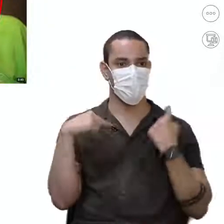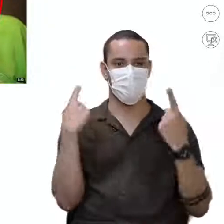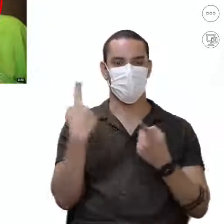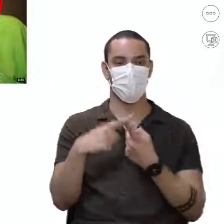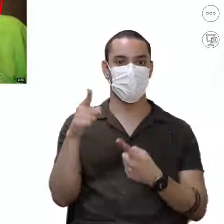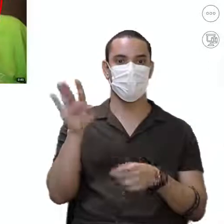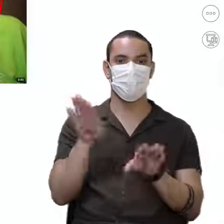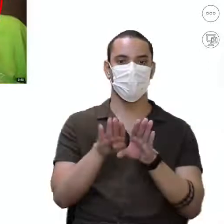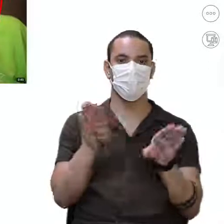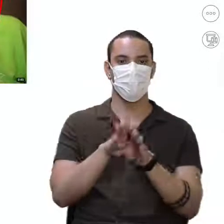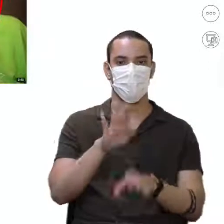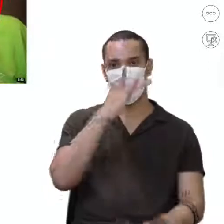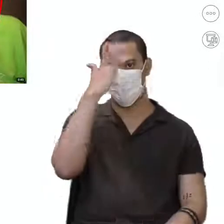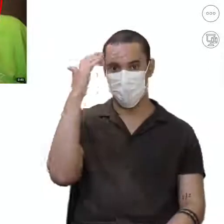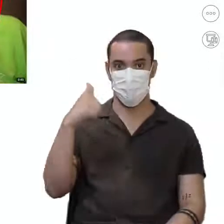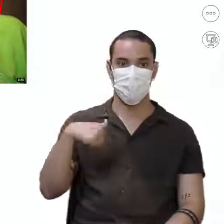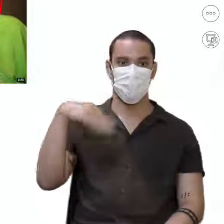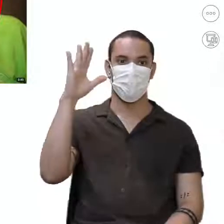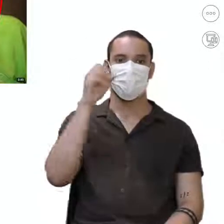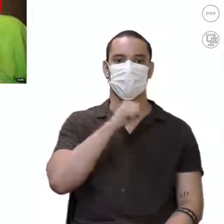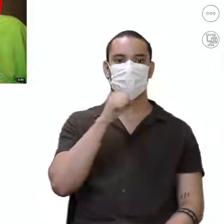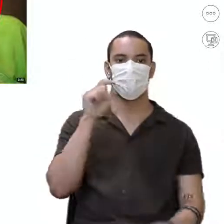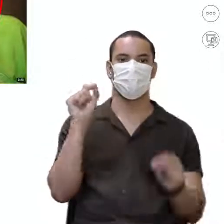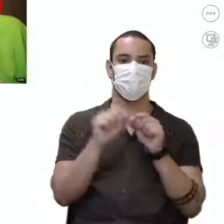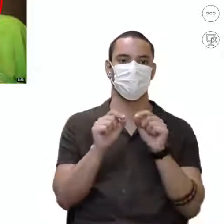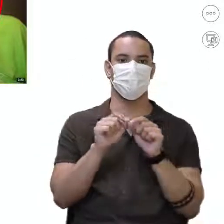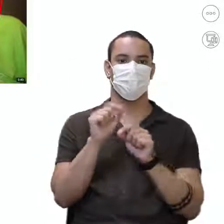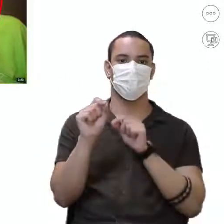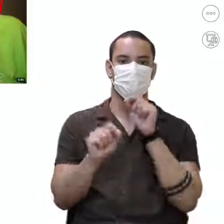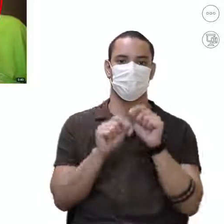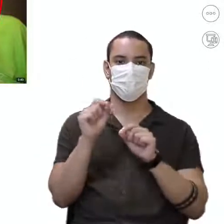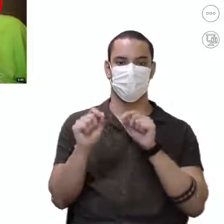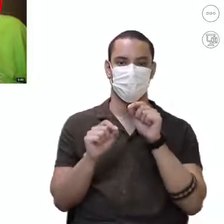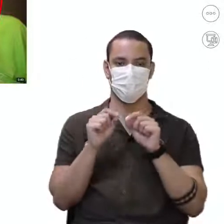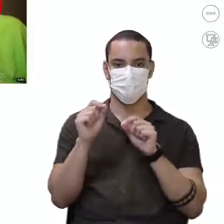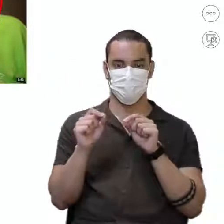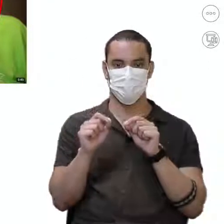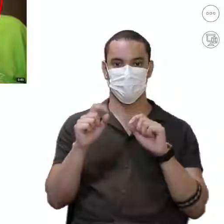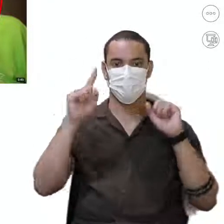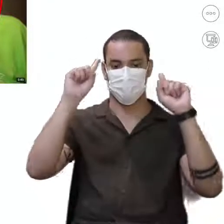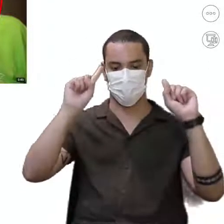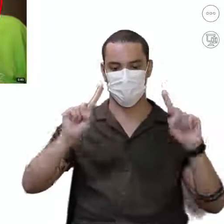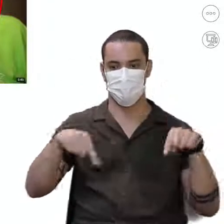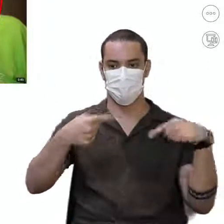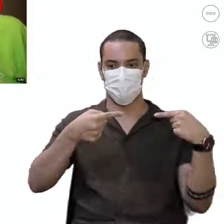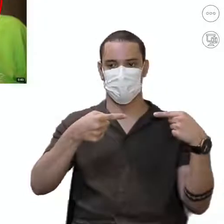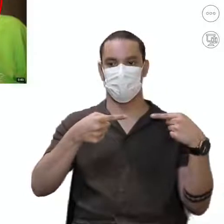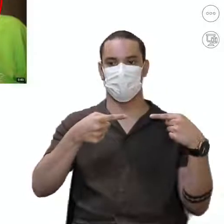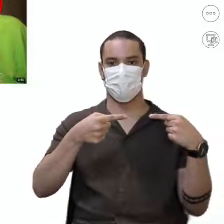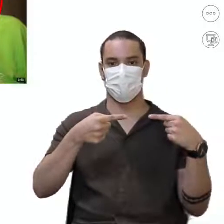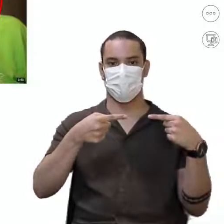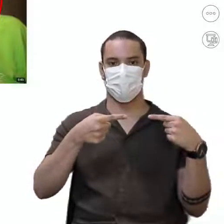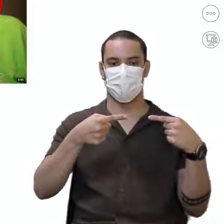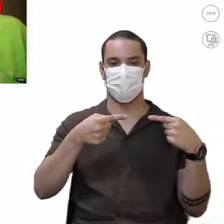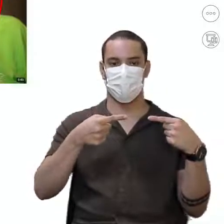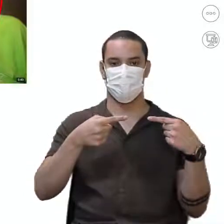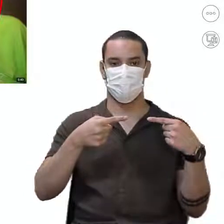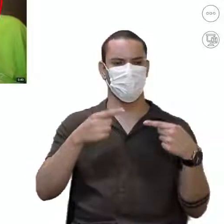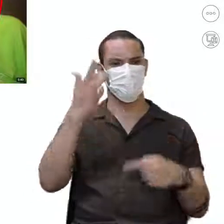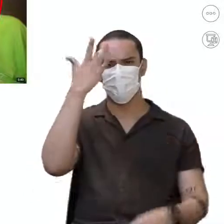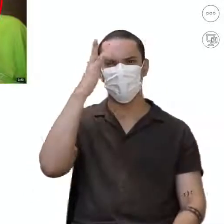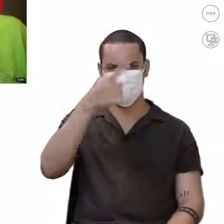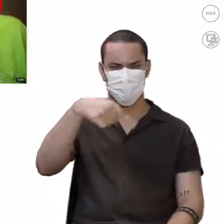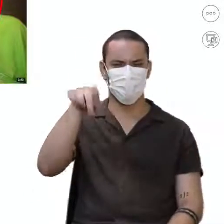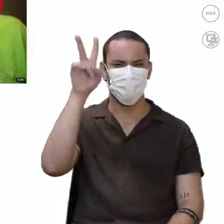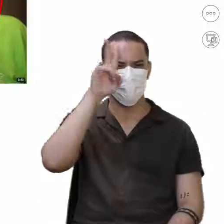pessoa mais velha a fazer aquele challenge, aquele desafio do Ice Bucket. Eu não sei se